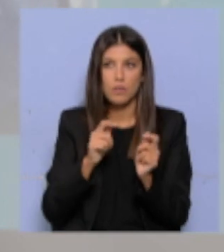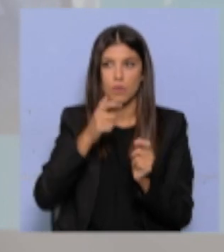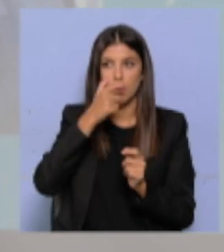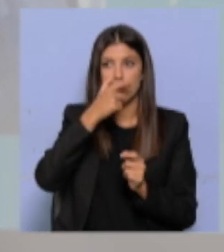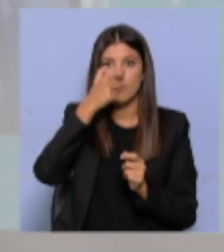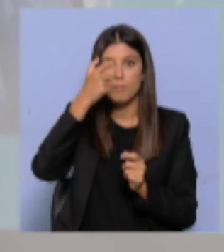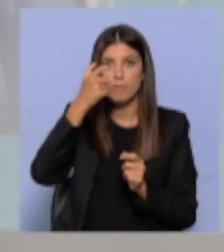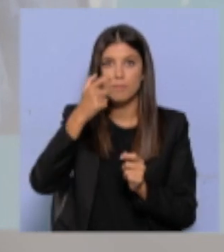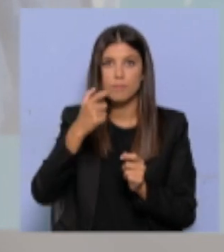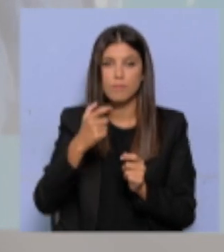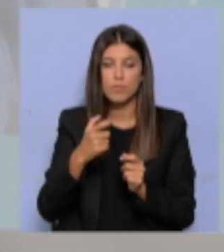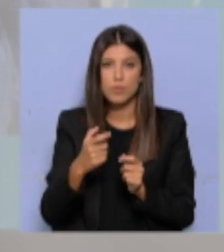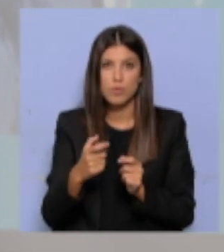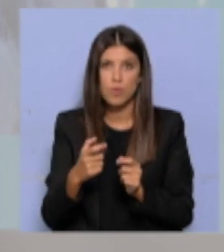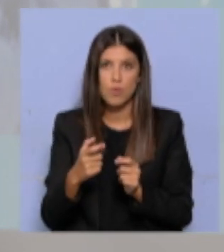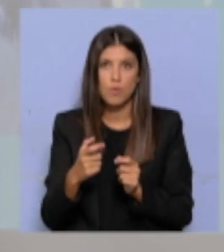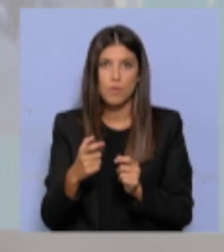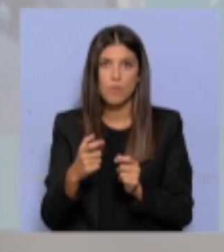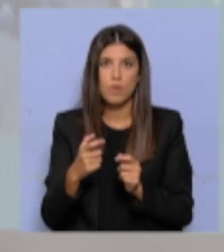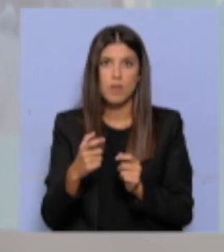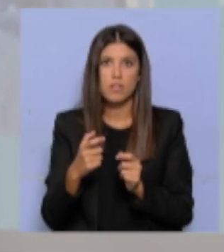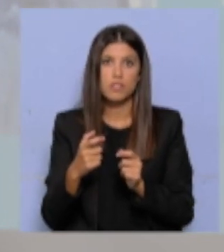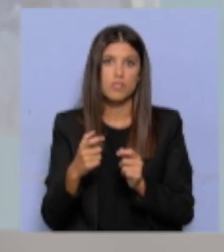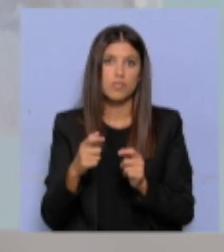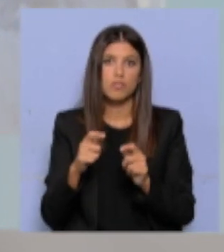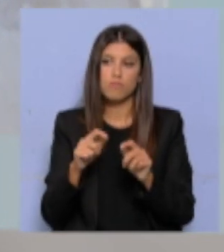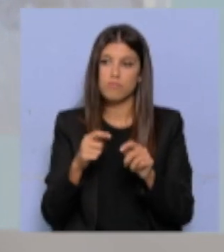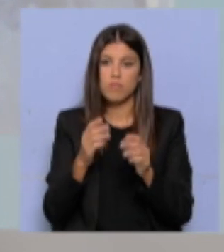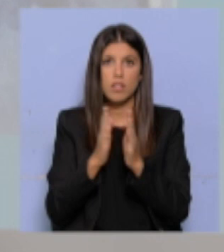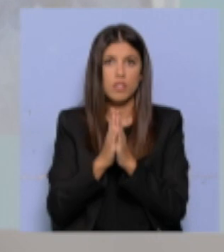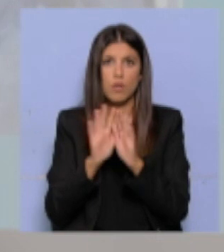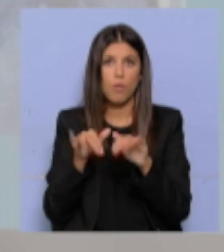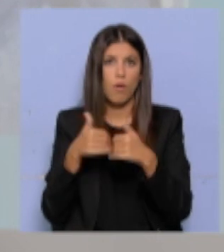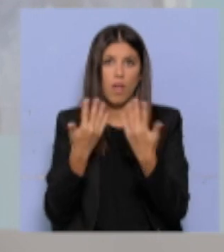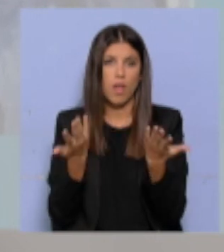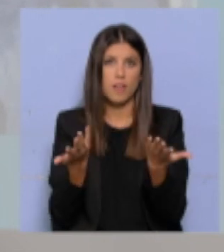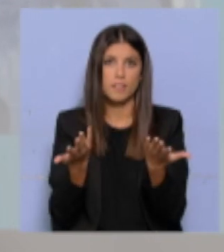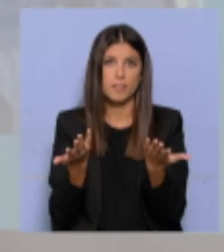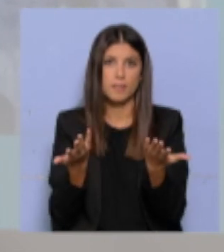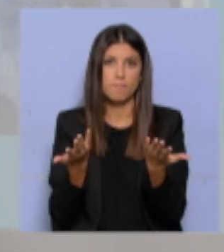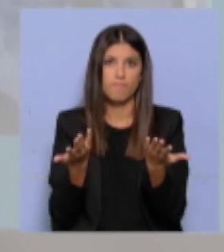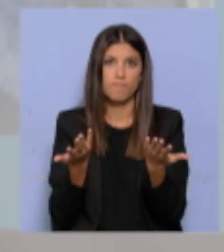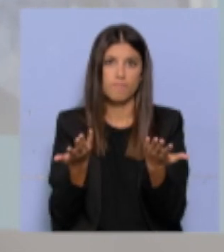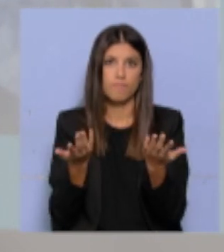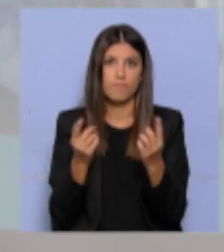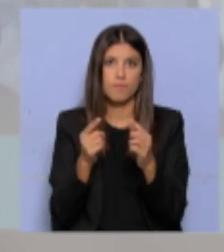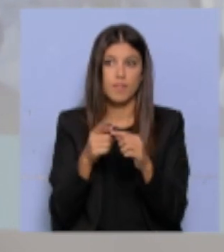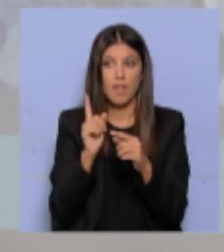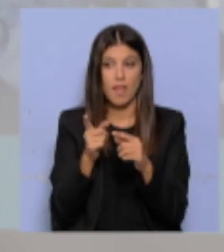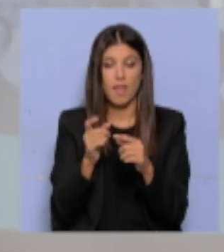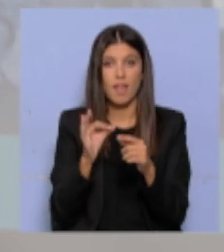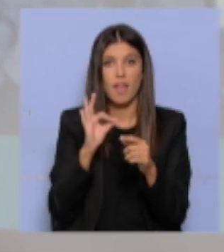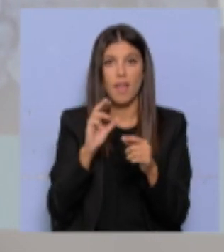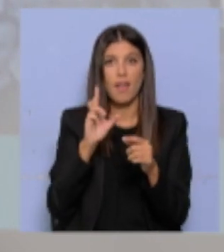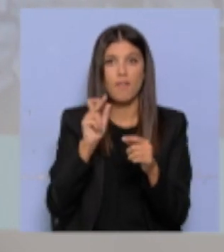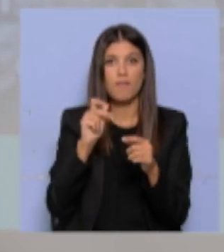são adeptos, seguidores de diversas religiões. Porque será a partir daí, e aí está a fraternidade